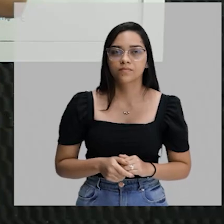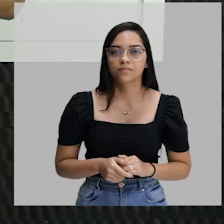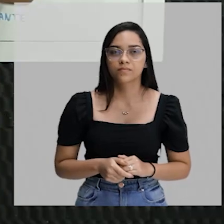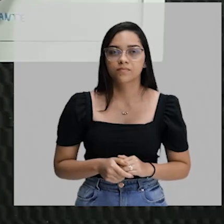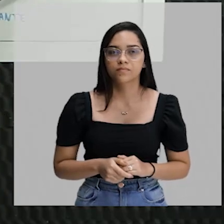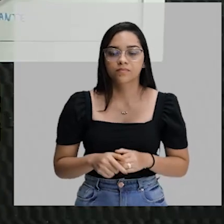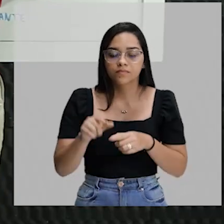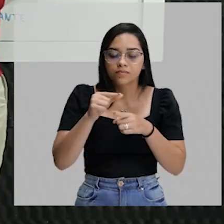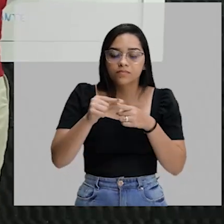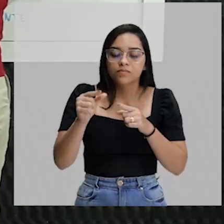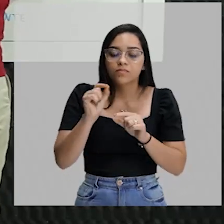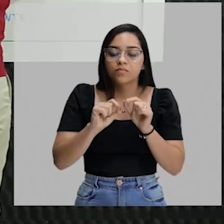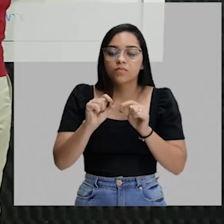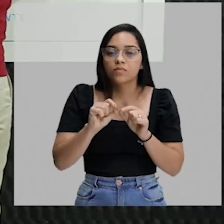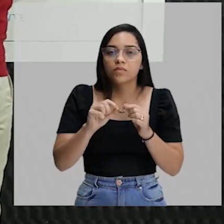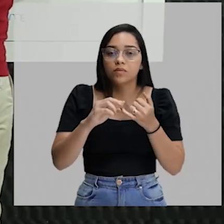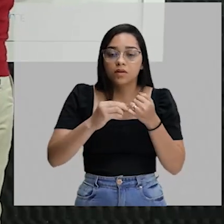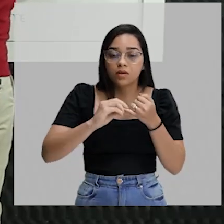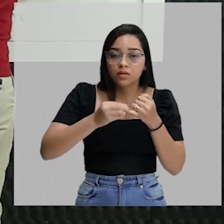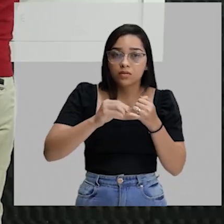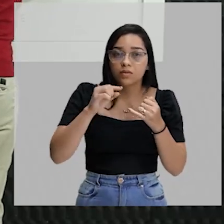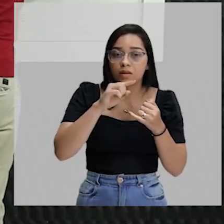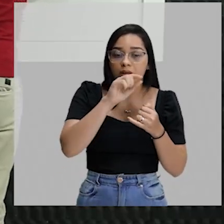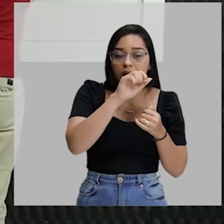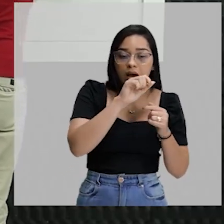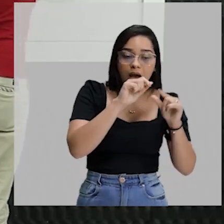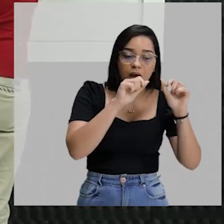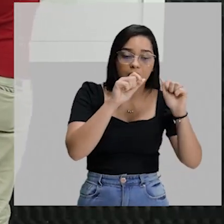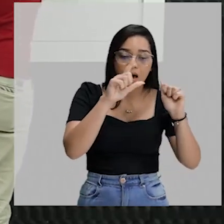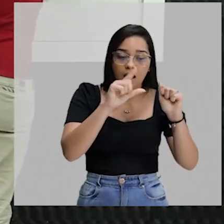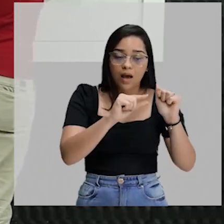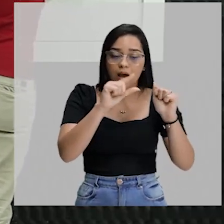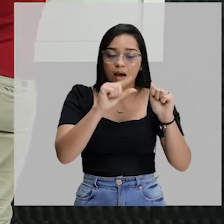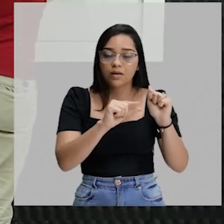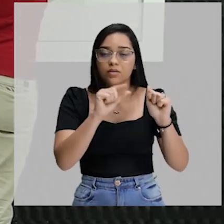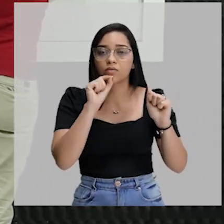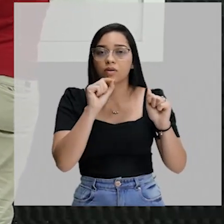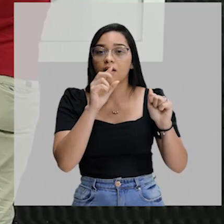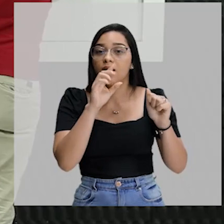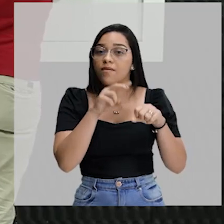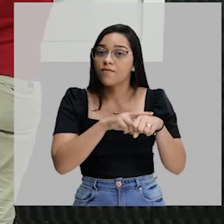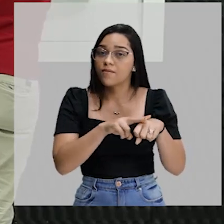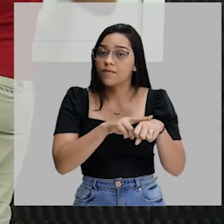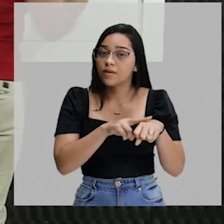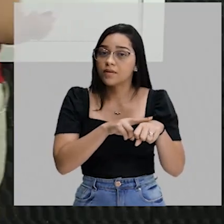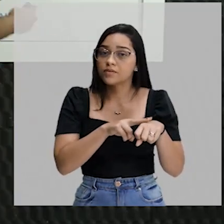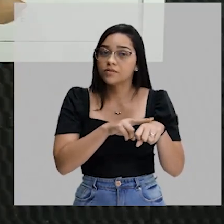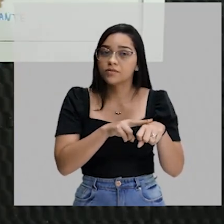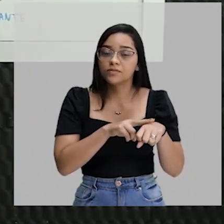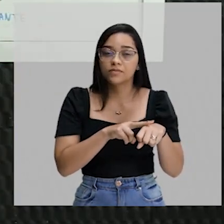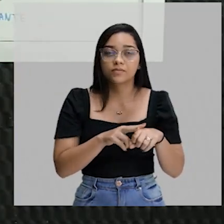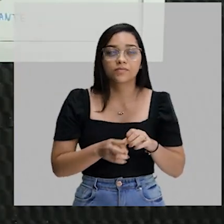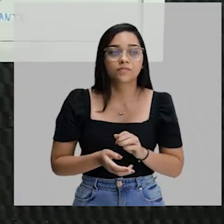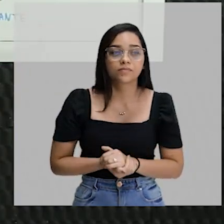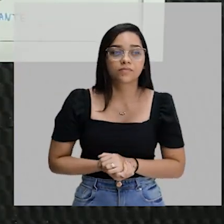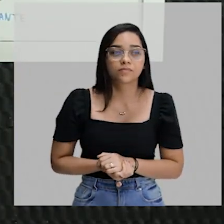Lá nas ervilhas, o indivíduo que era azinho é verde. Ok? Agora,